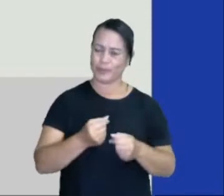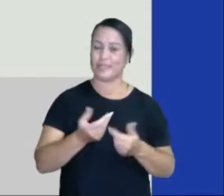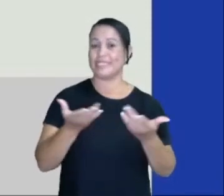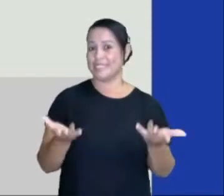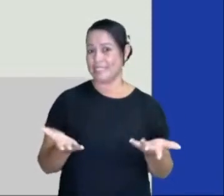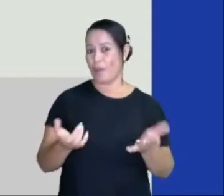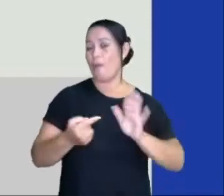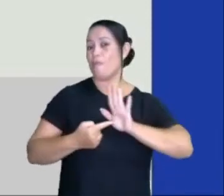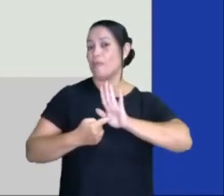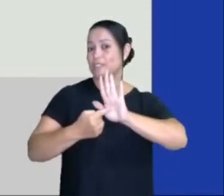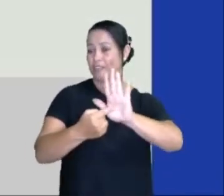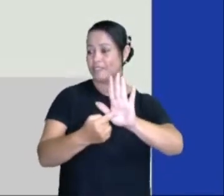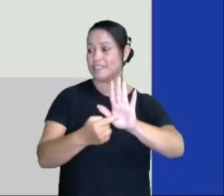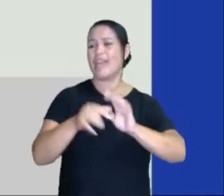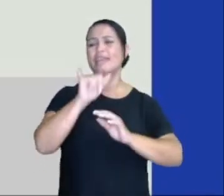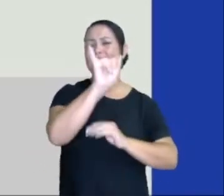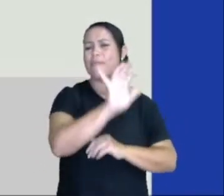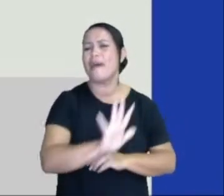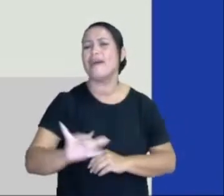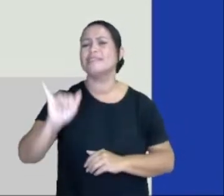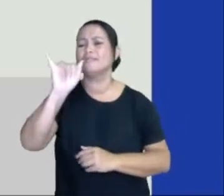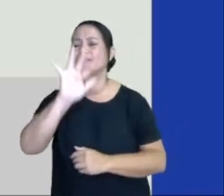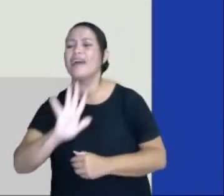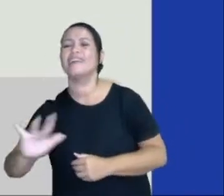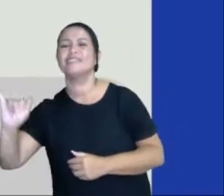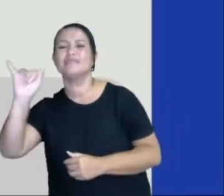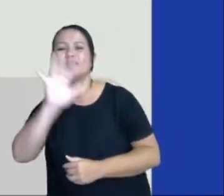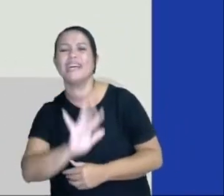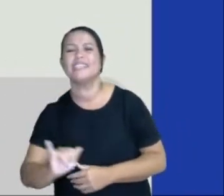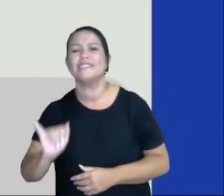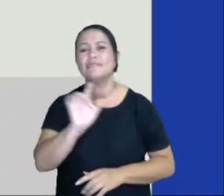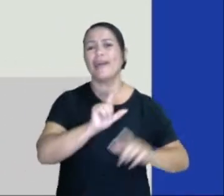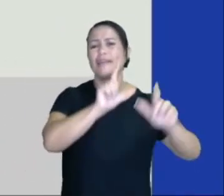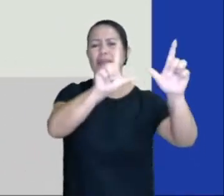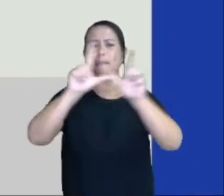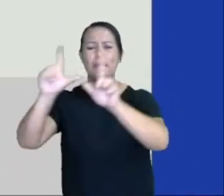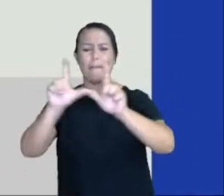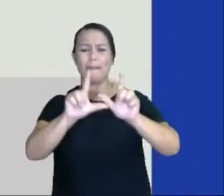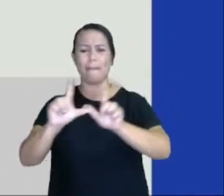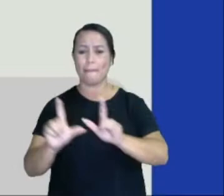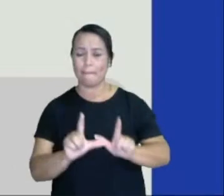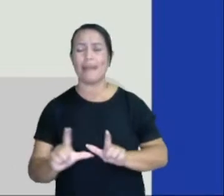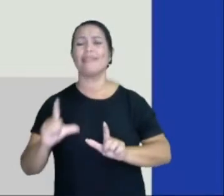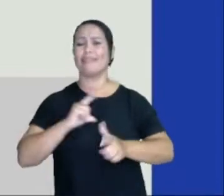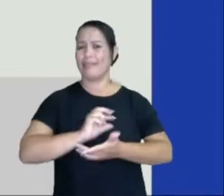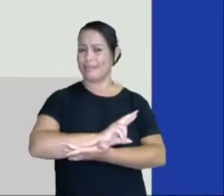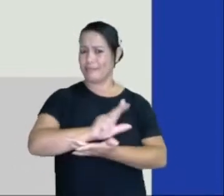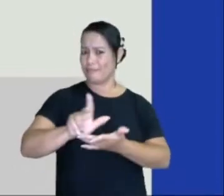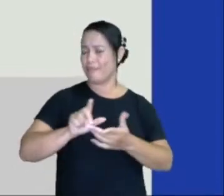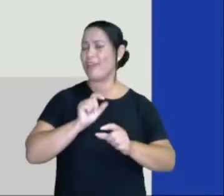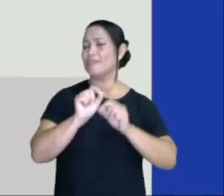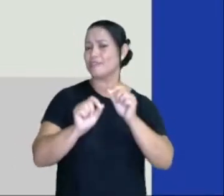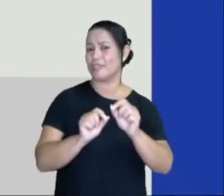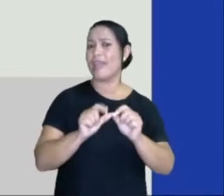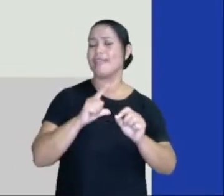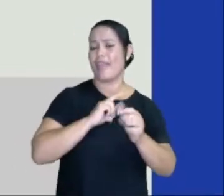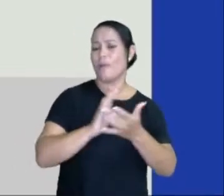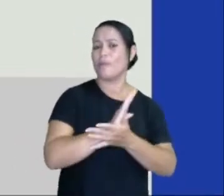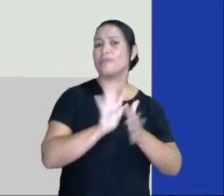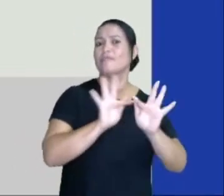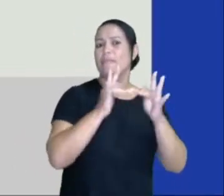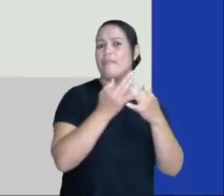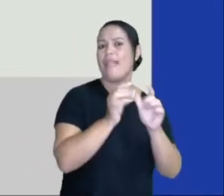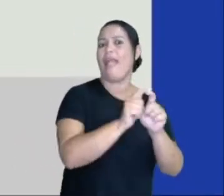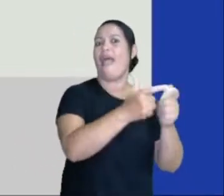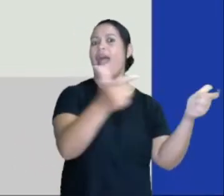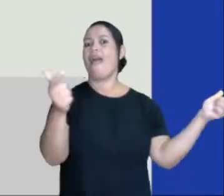traz várias imagens para vocês, onde mostra diversos formatos de família. Há famílias grandes,